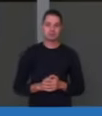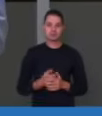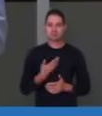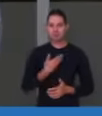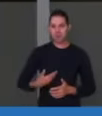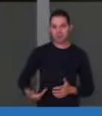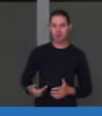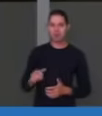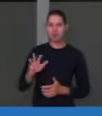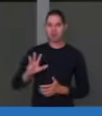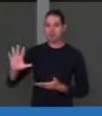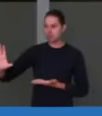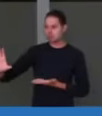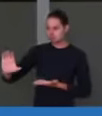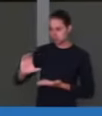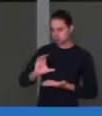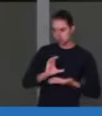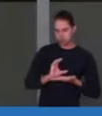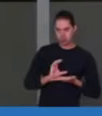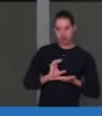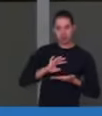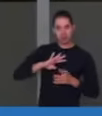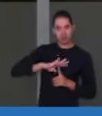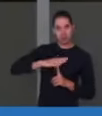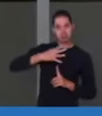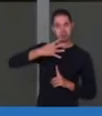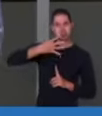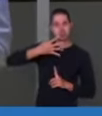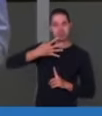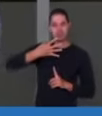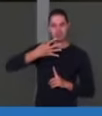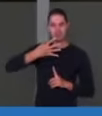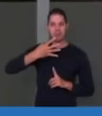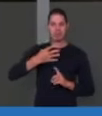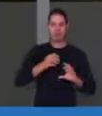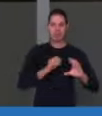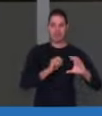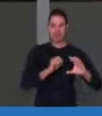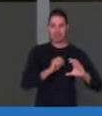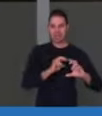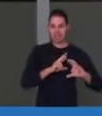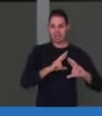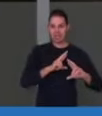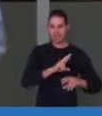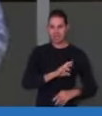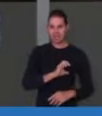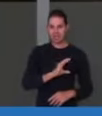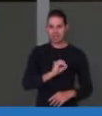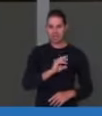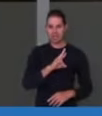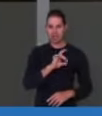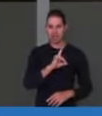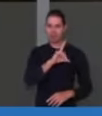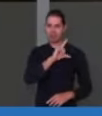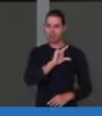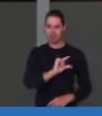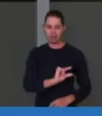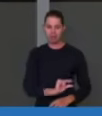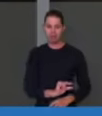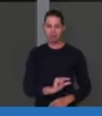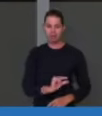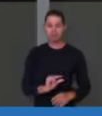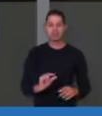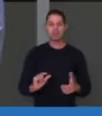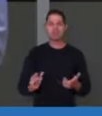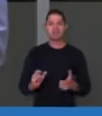Lula mais de 4 vezes o que recebe a Record. E durante o governo Bolsonaro, o SBT,